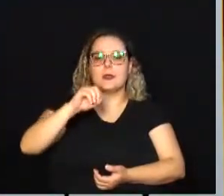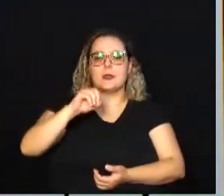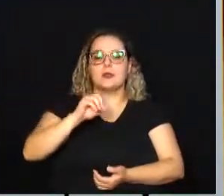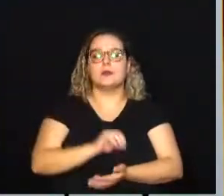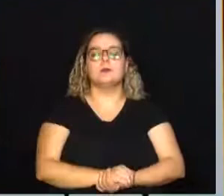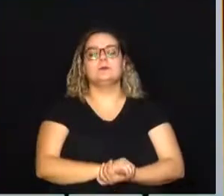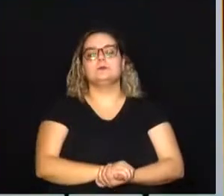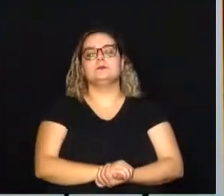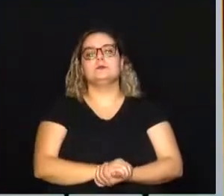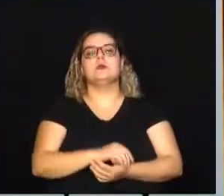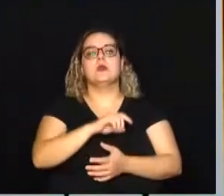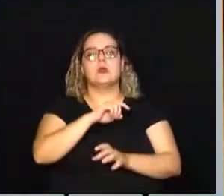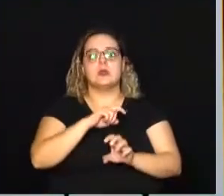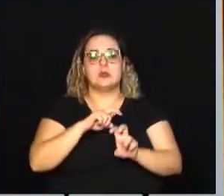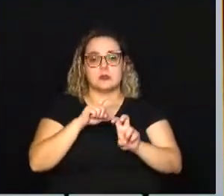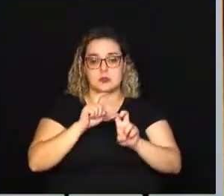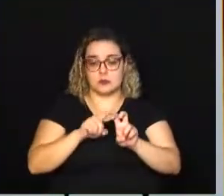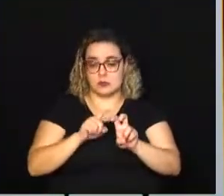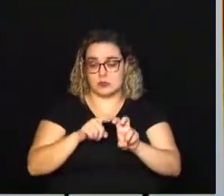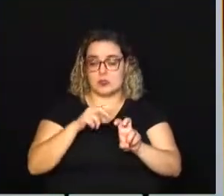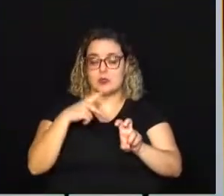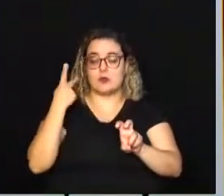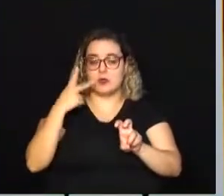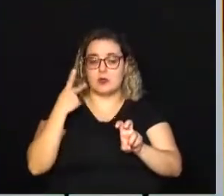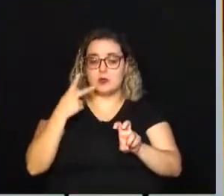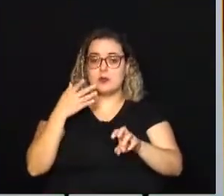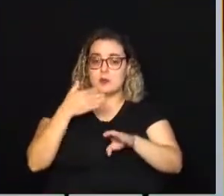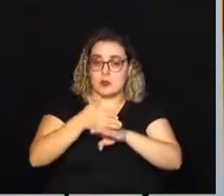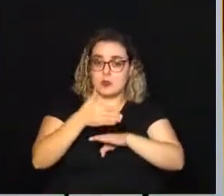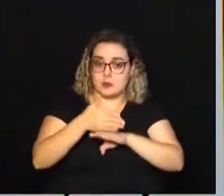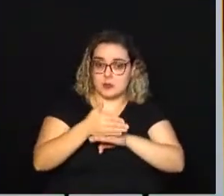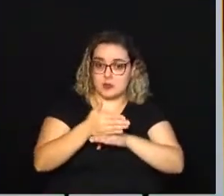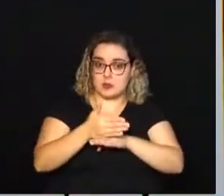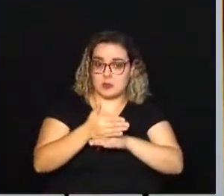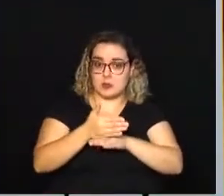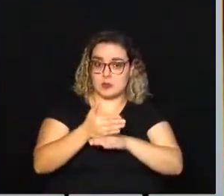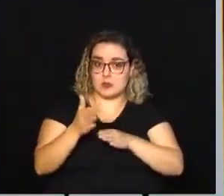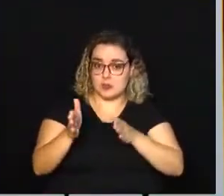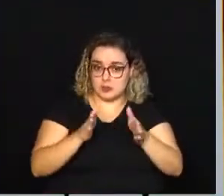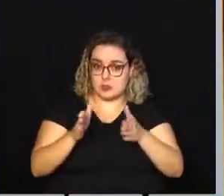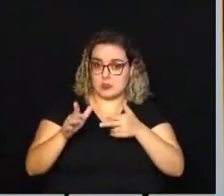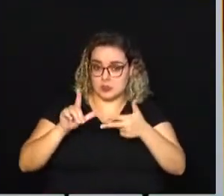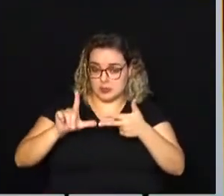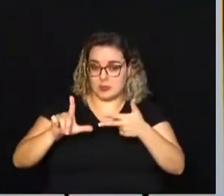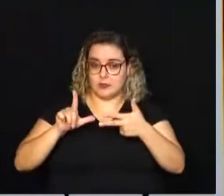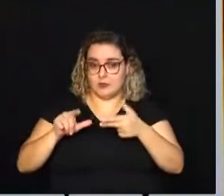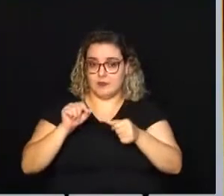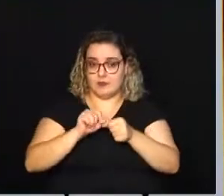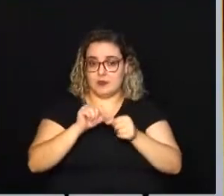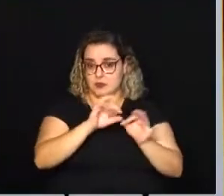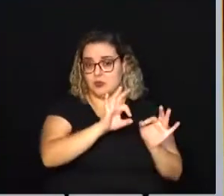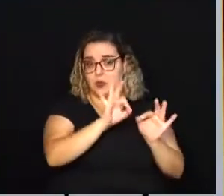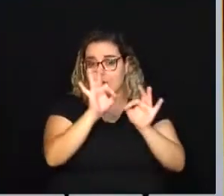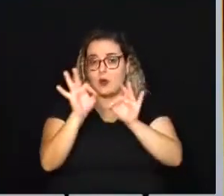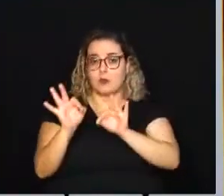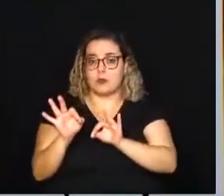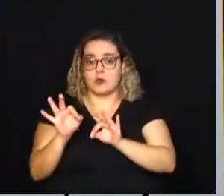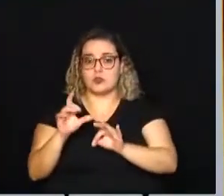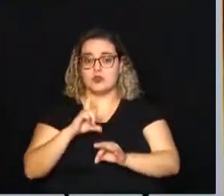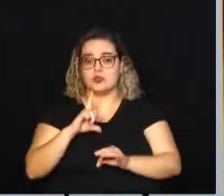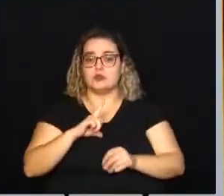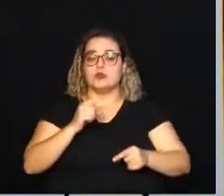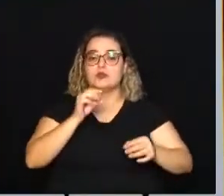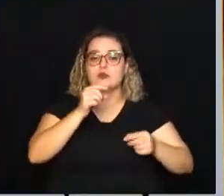são 5 vereadores que participam nessa legislatura. Então, o nosso compromisso é exatamente fazer o acompanhamento. Nós tivemos um debate